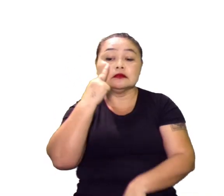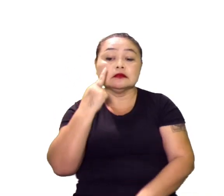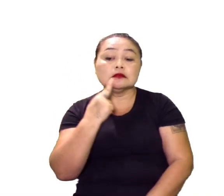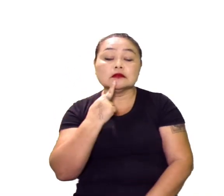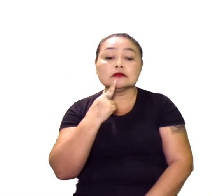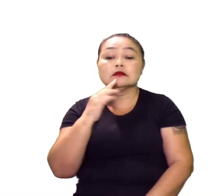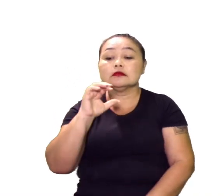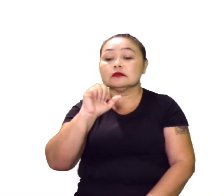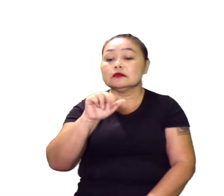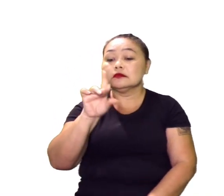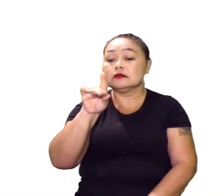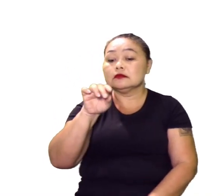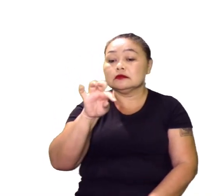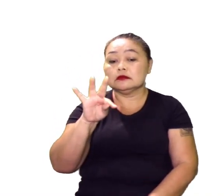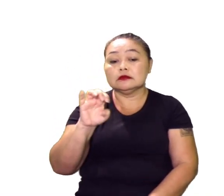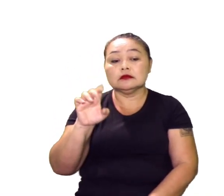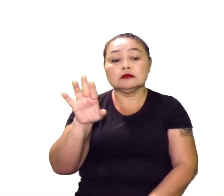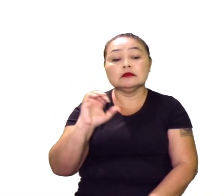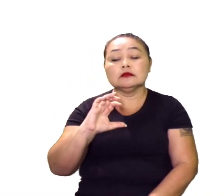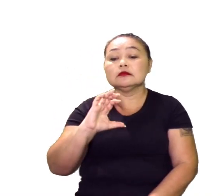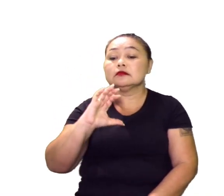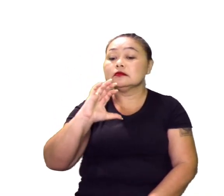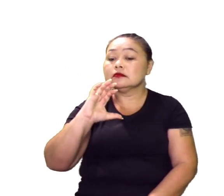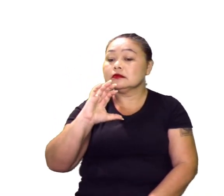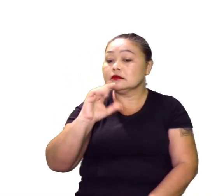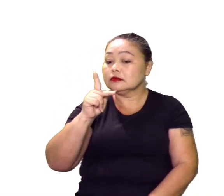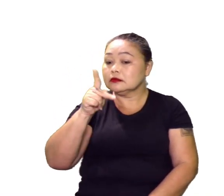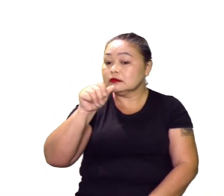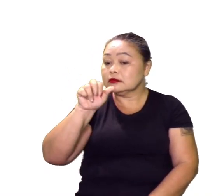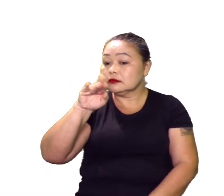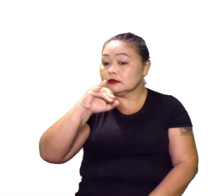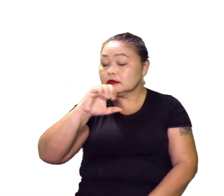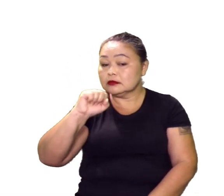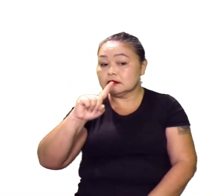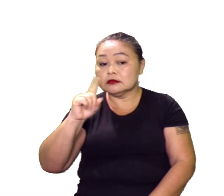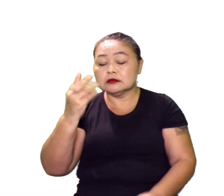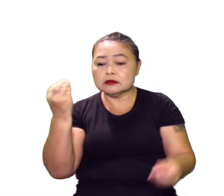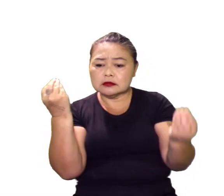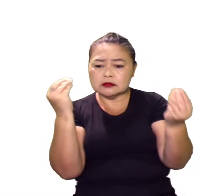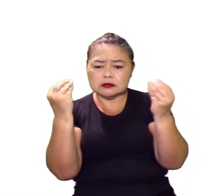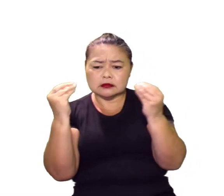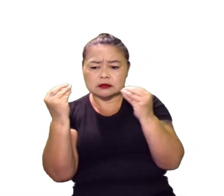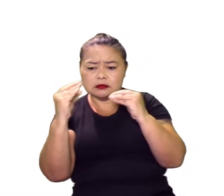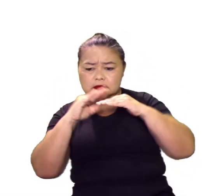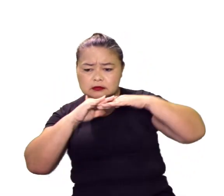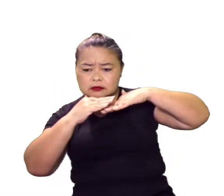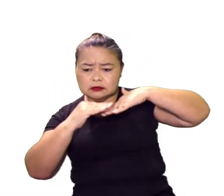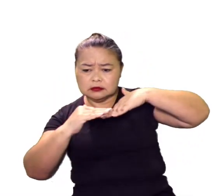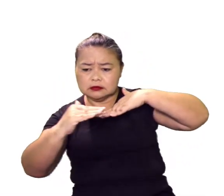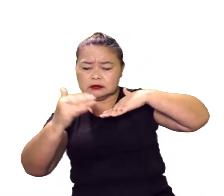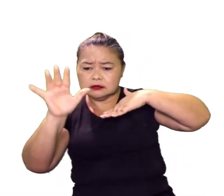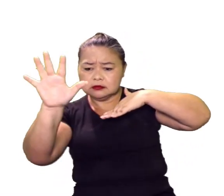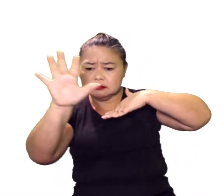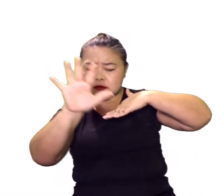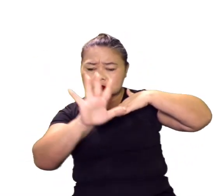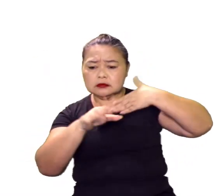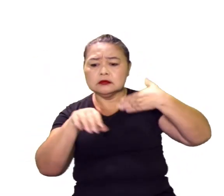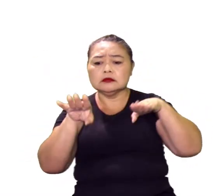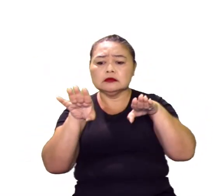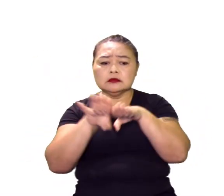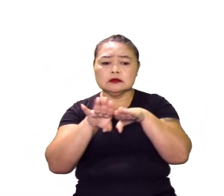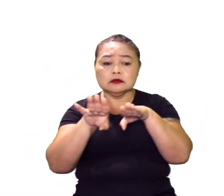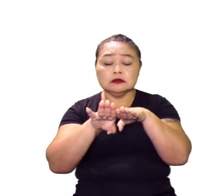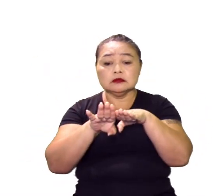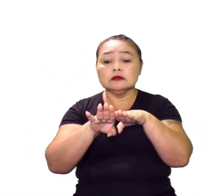sudeste de Rondônia. E essa Chapada dos Parecis representa um conjunto de formas de relevo dispostas em também